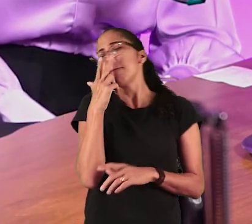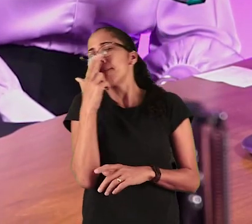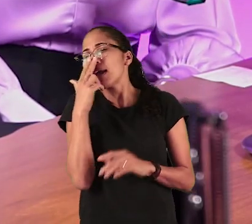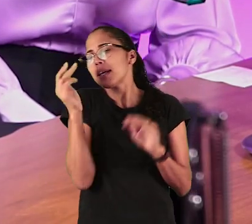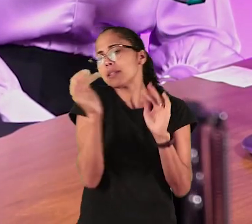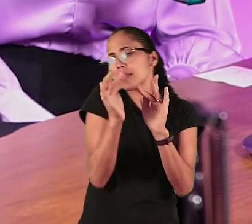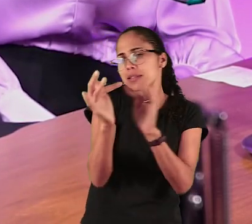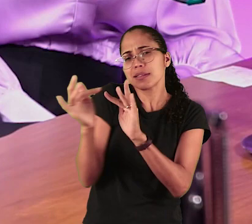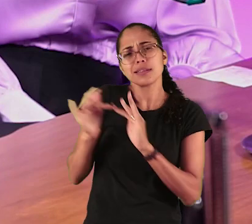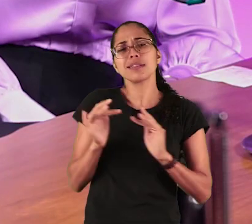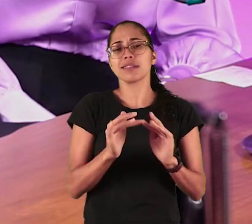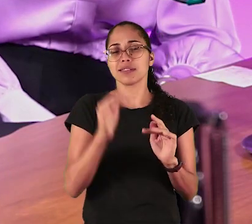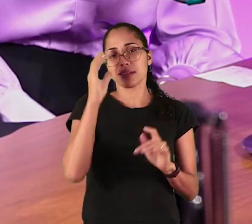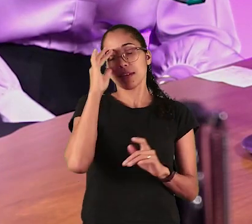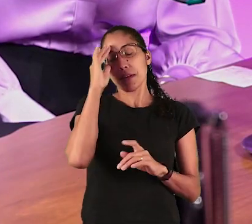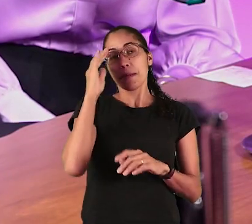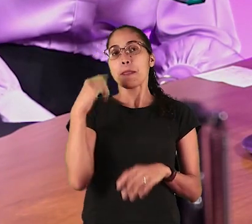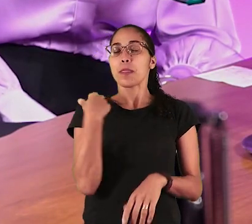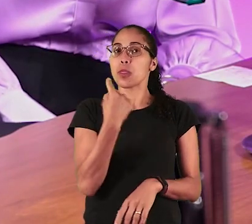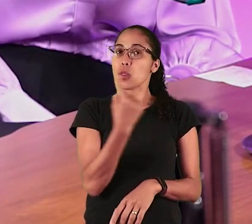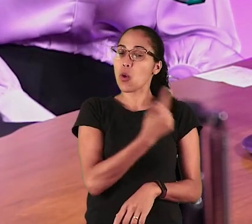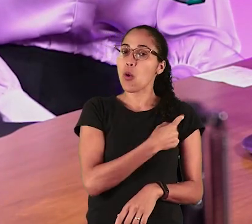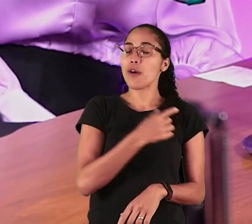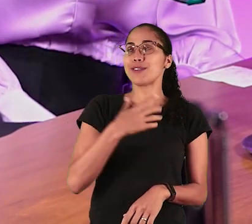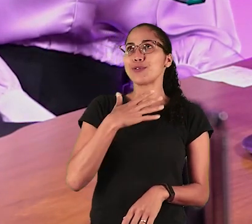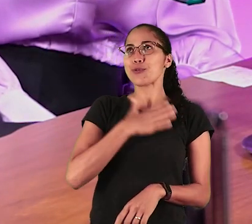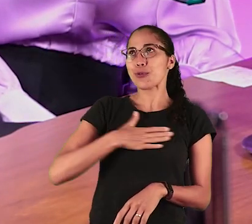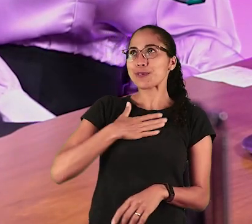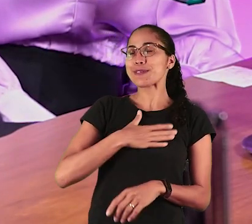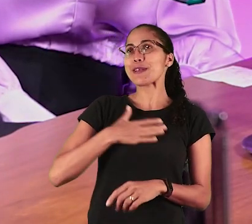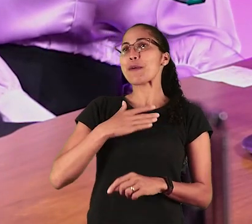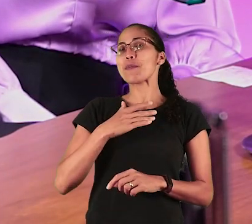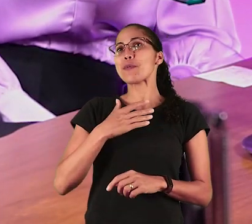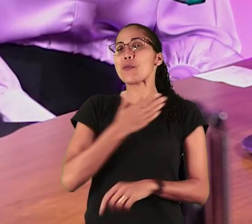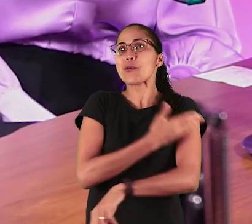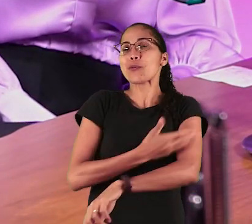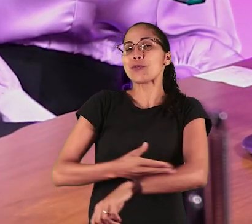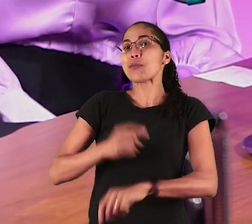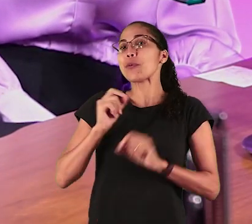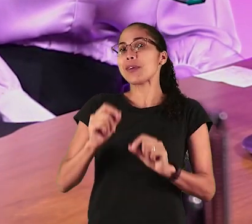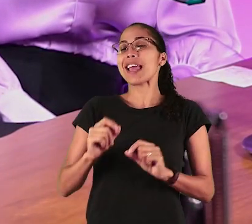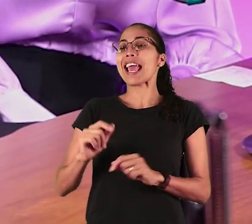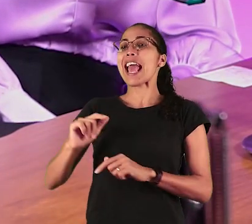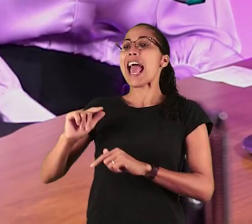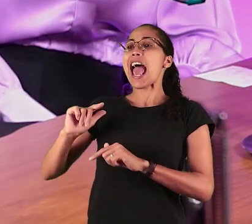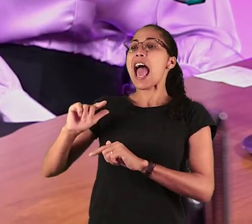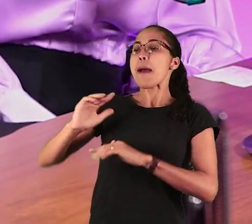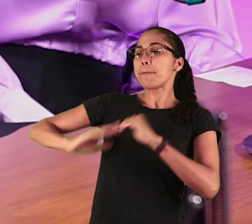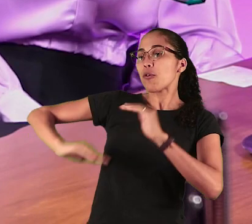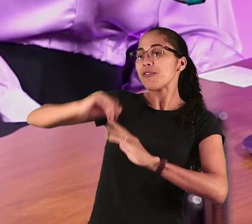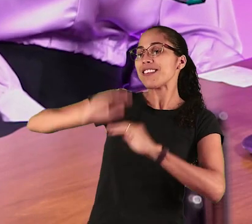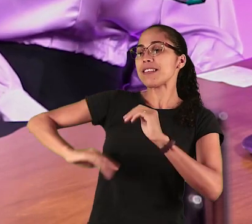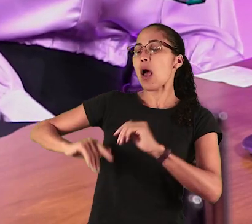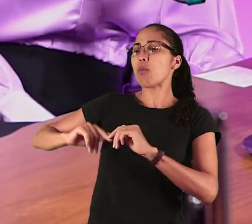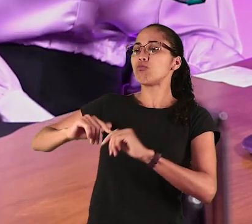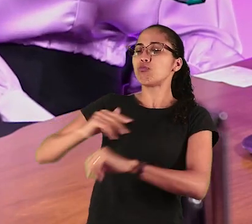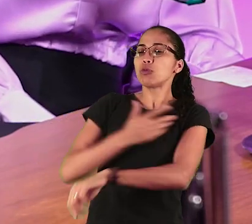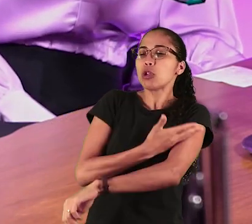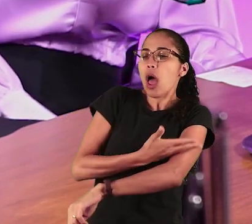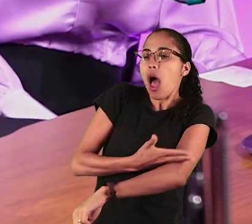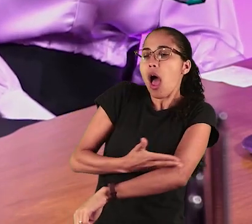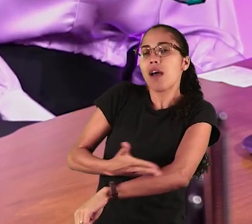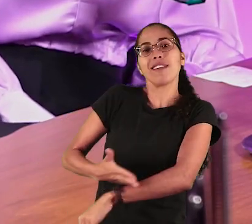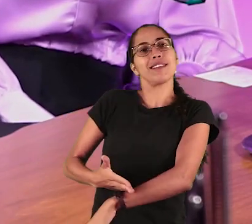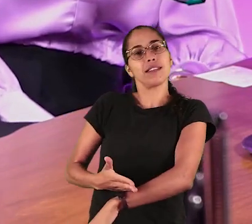carreiras mais tradicionais Às vezes a gente gosta até de falar uma carreira mais raiz do mercado que são carreiras não tão tradicionais